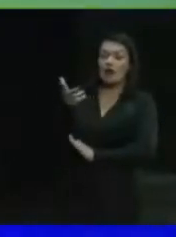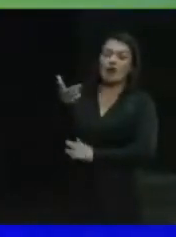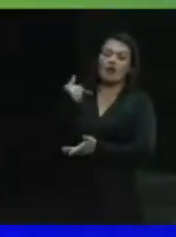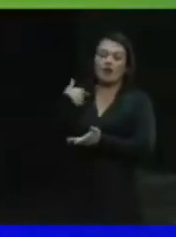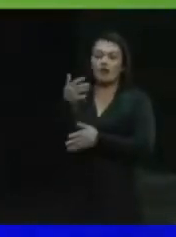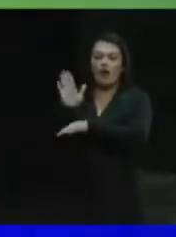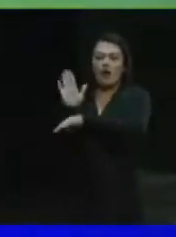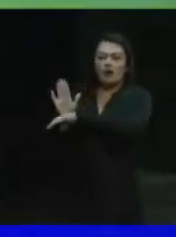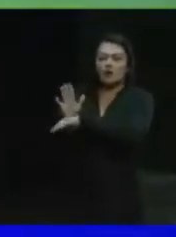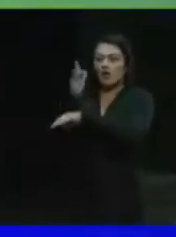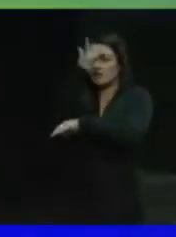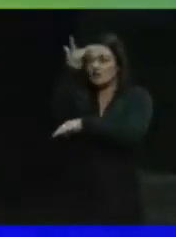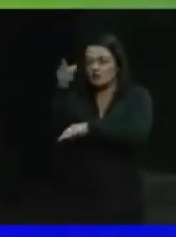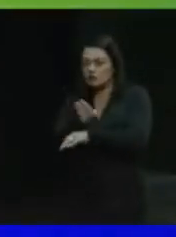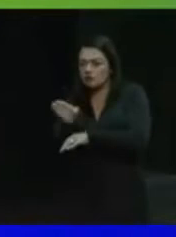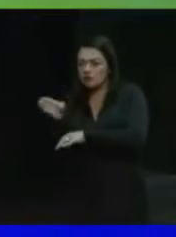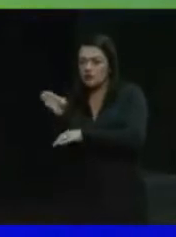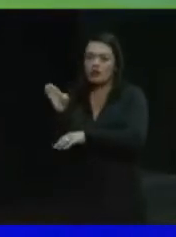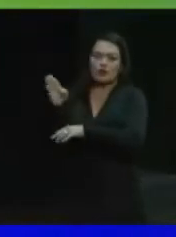desviaram do bom caminho.